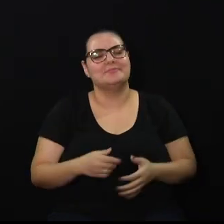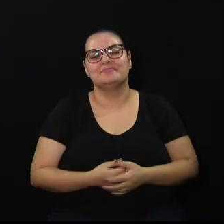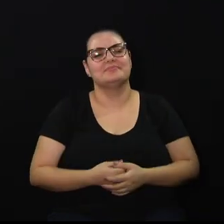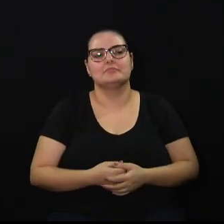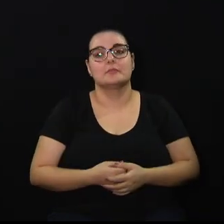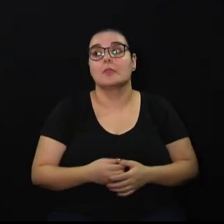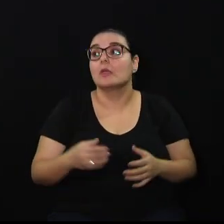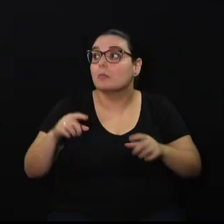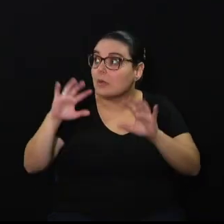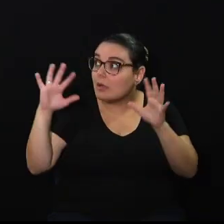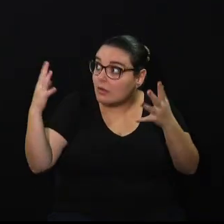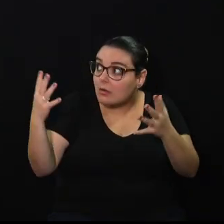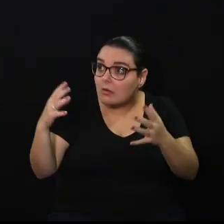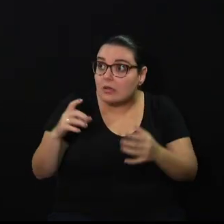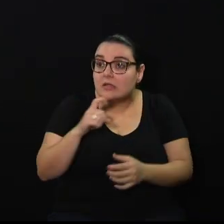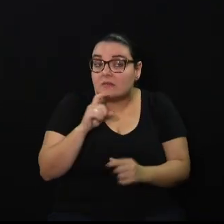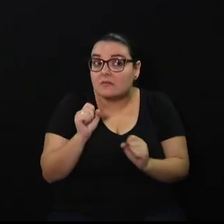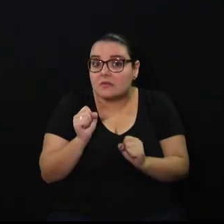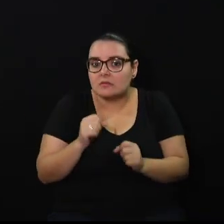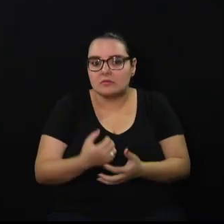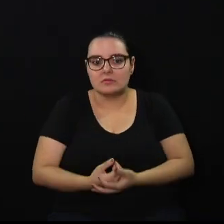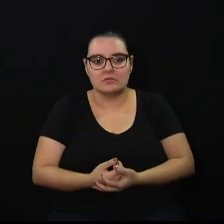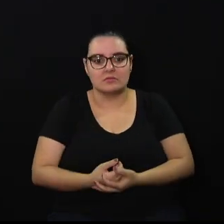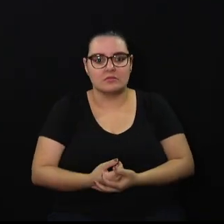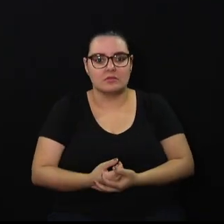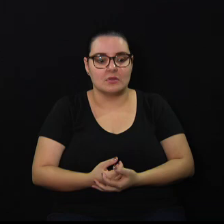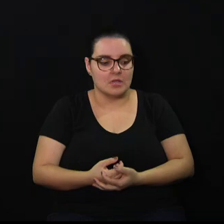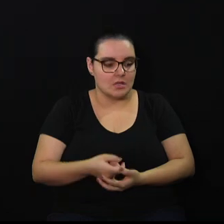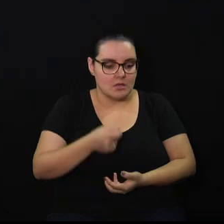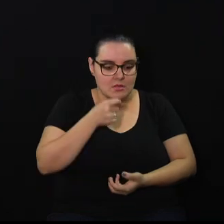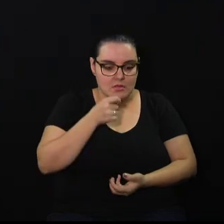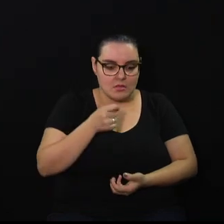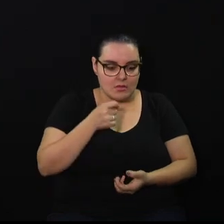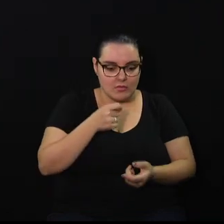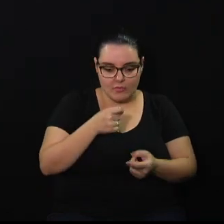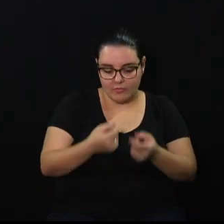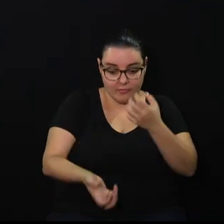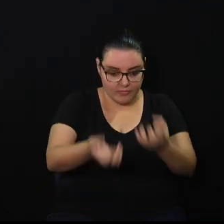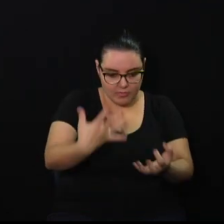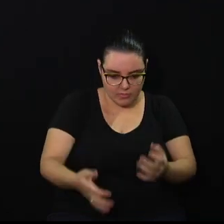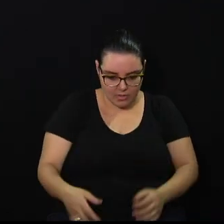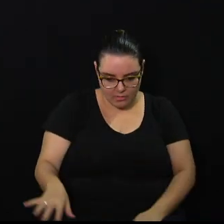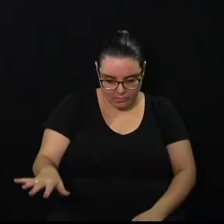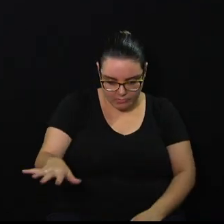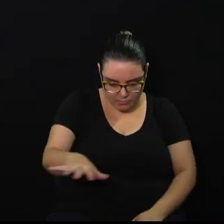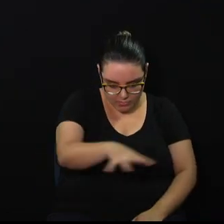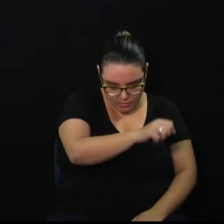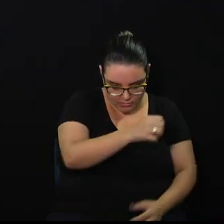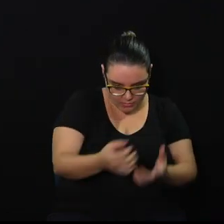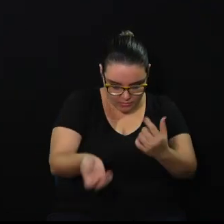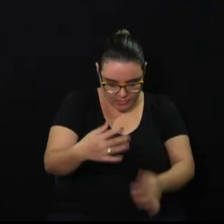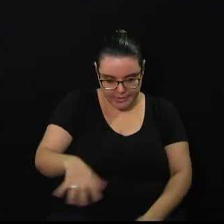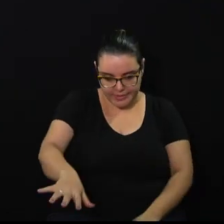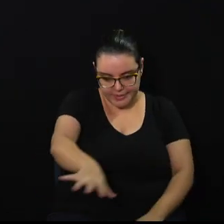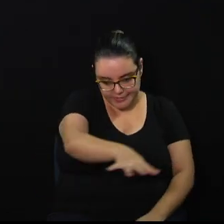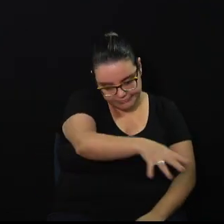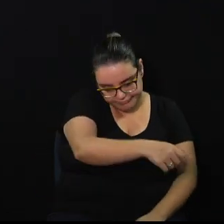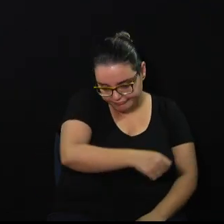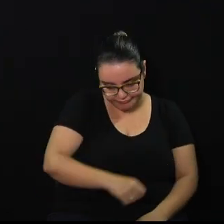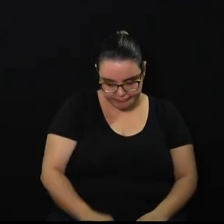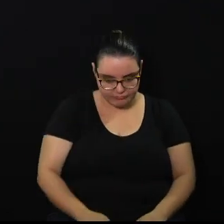não se importa com o perigo de fogo se bobiar passa a mão no fogo nem percebe né